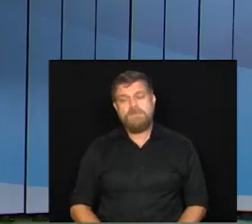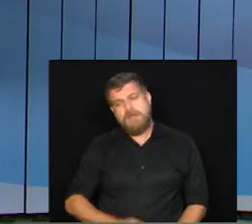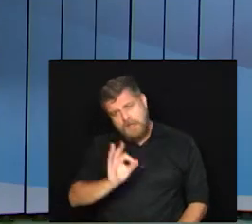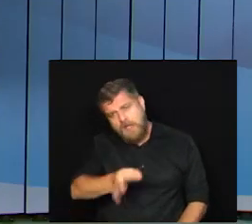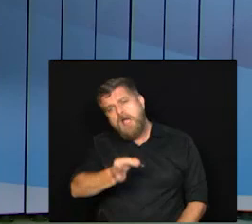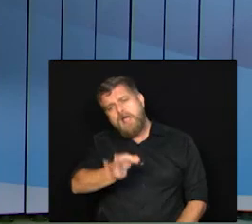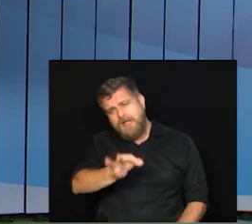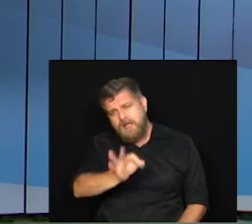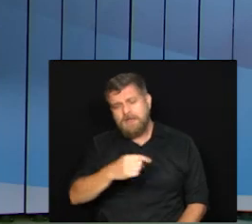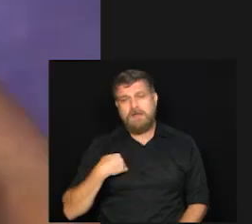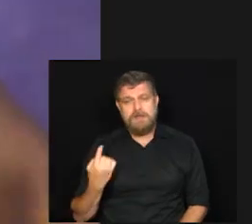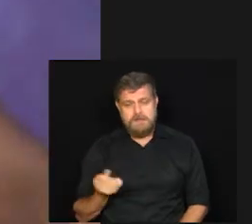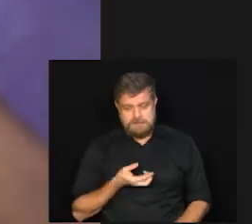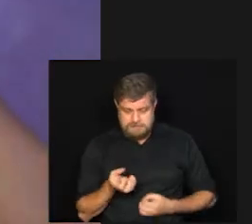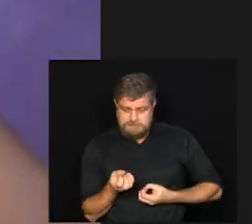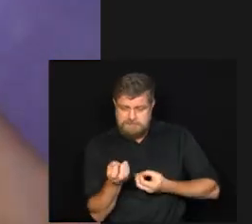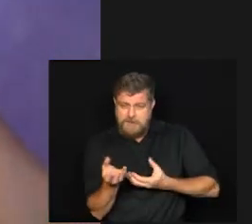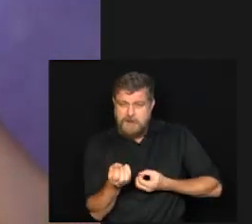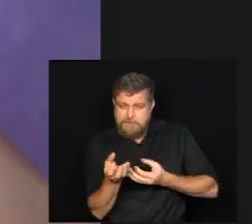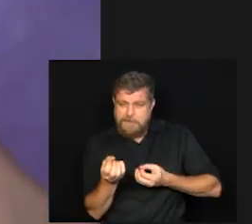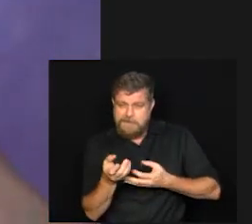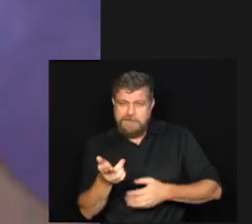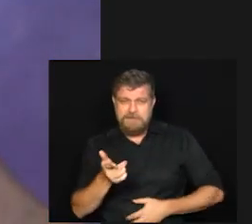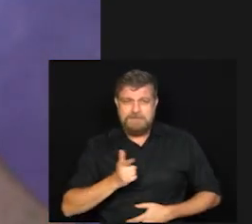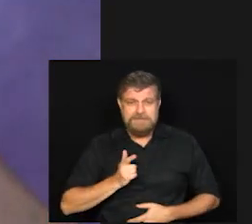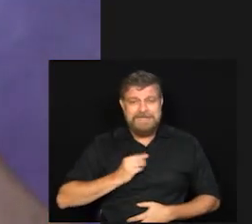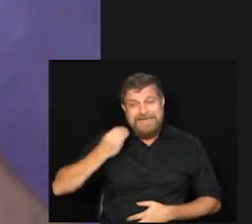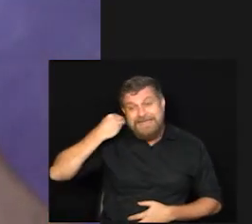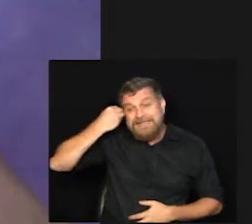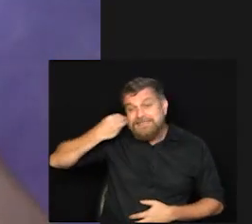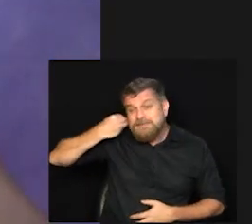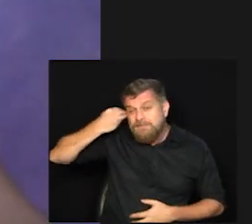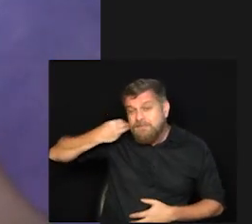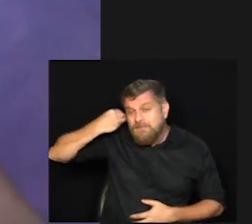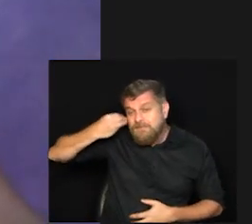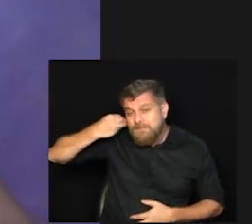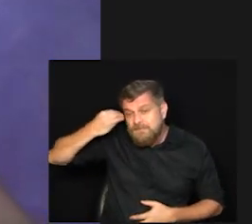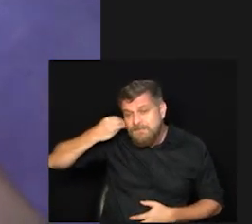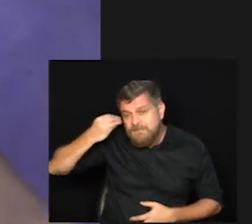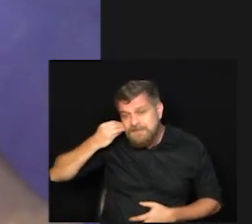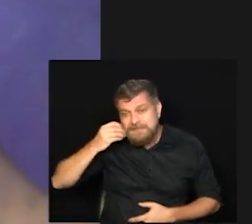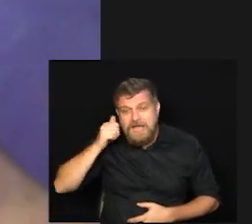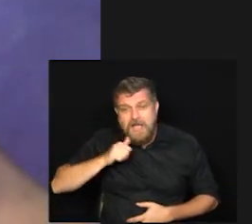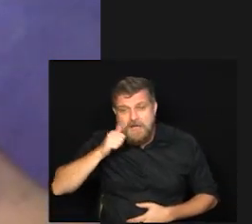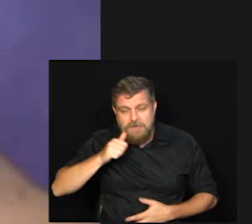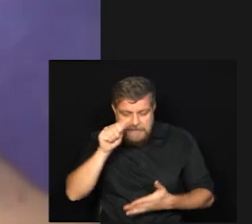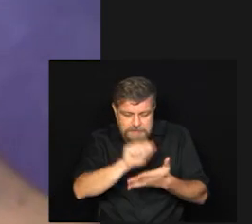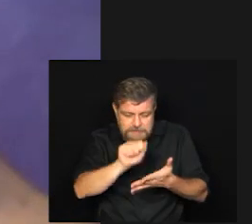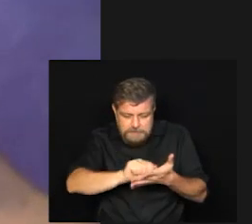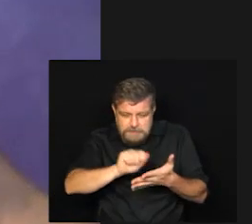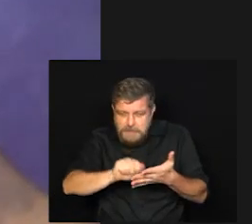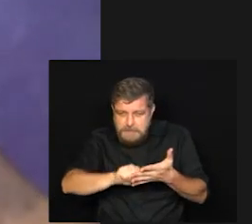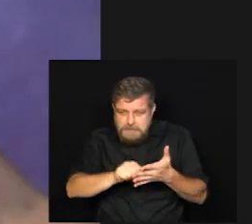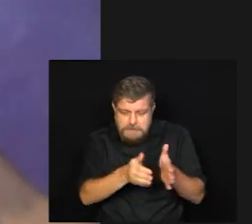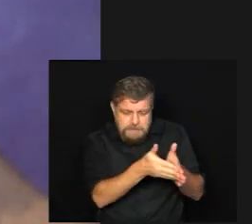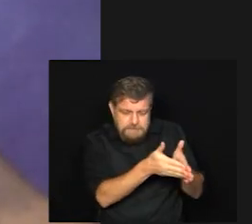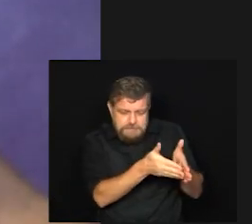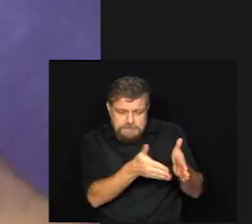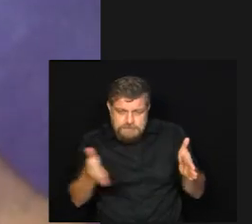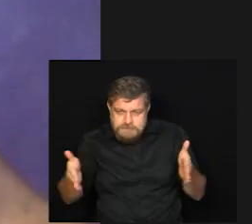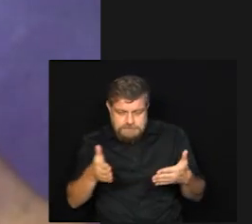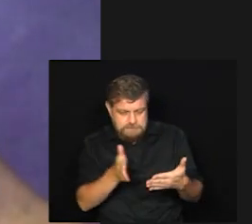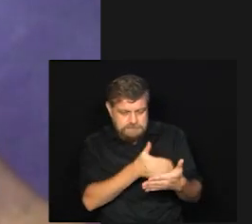Exato, a gente relata, né, algumas vivências das nossas autoras durante a obra. E